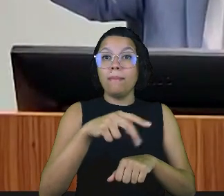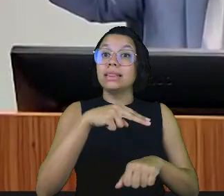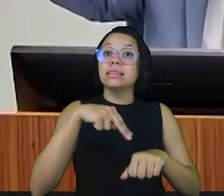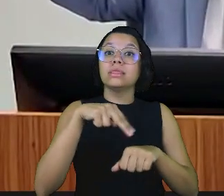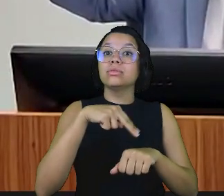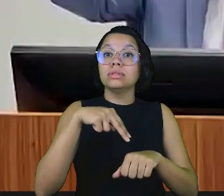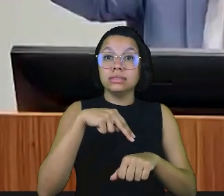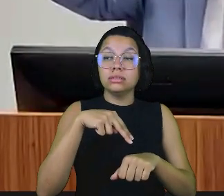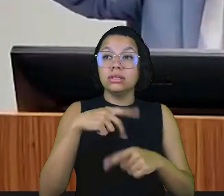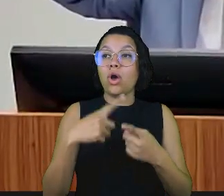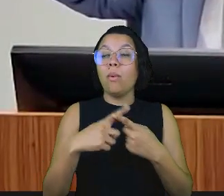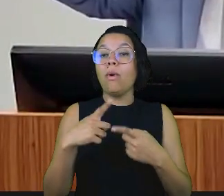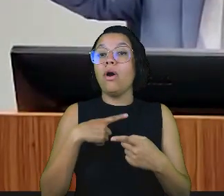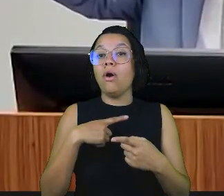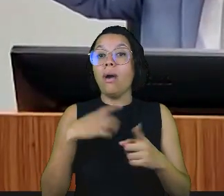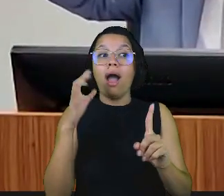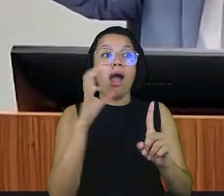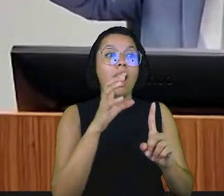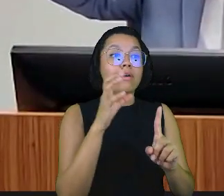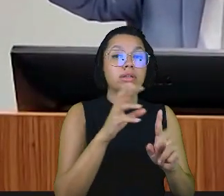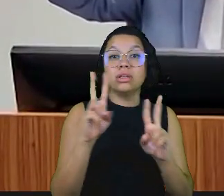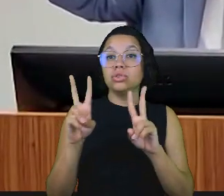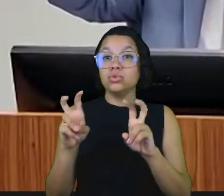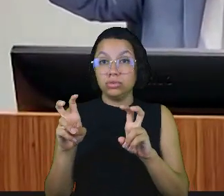tivemos a afetação do tema no